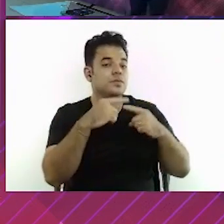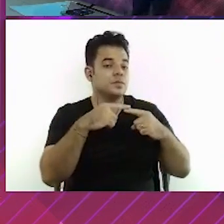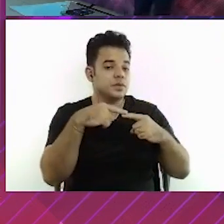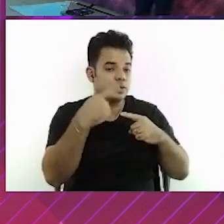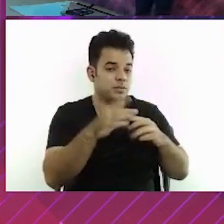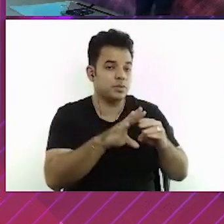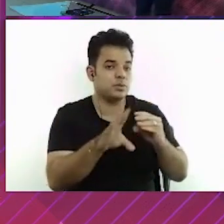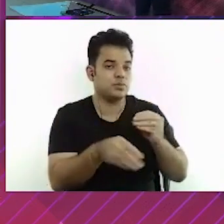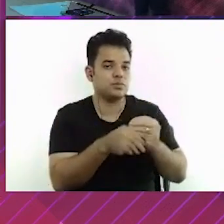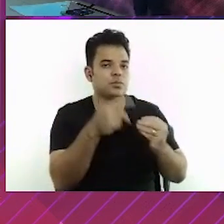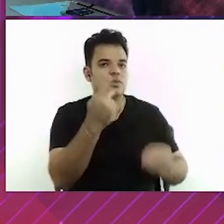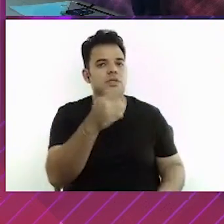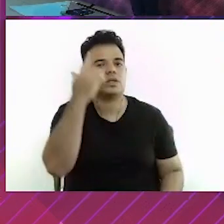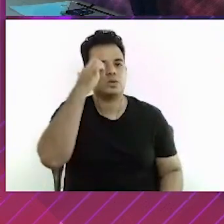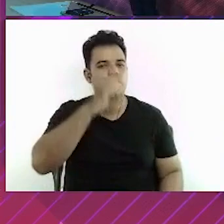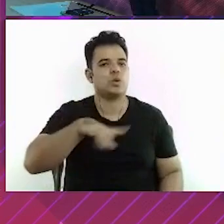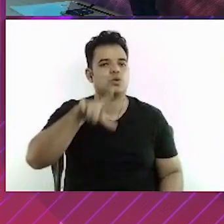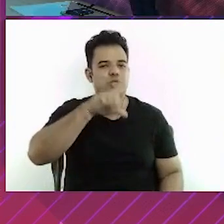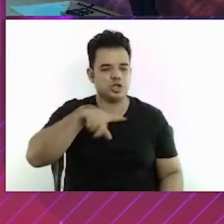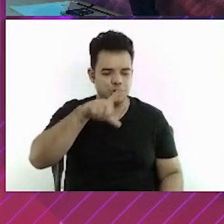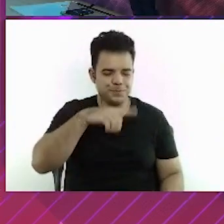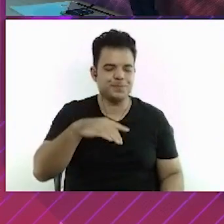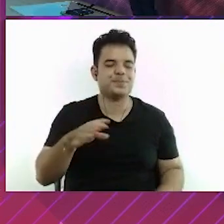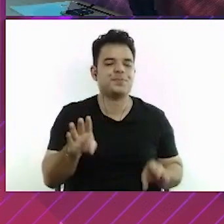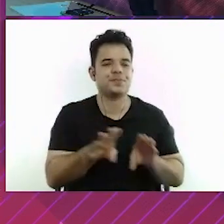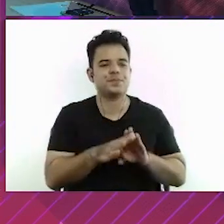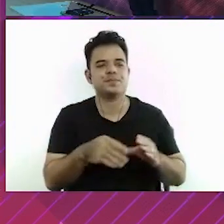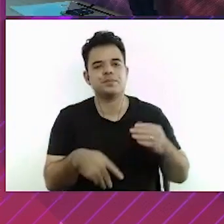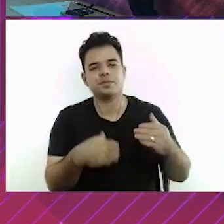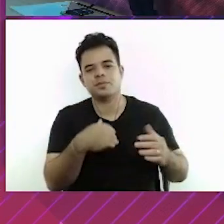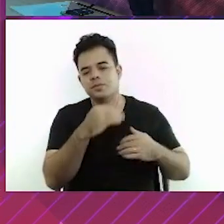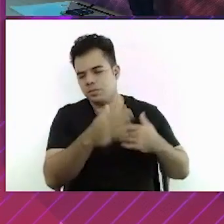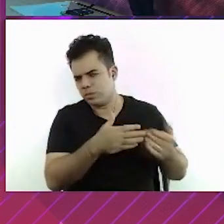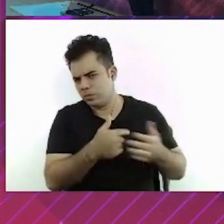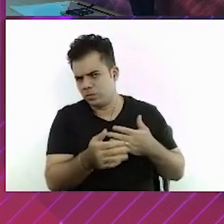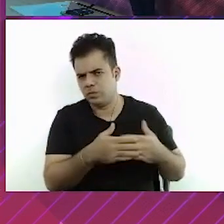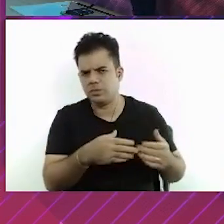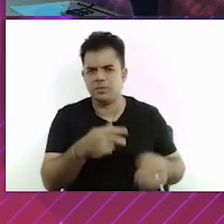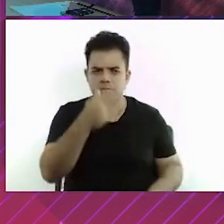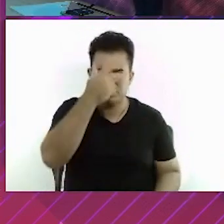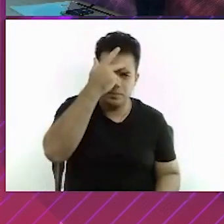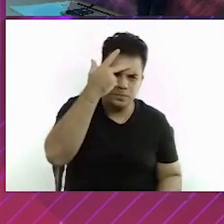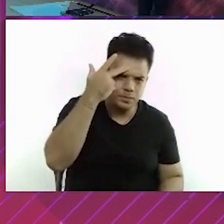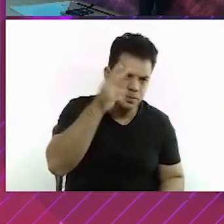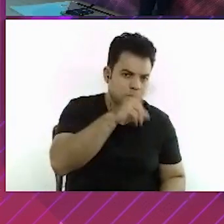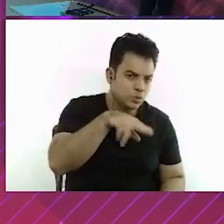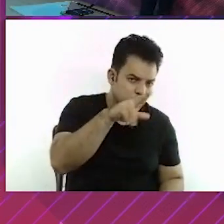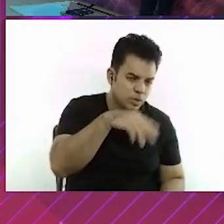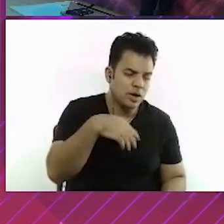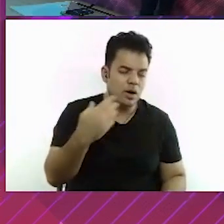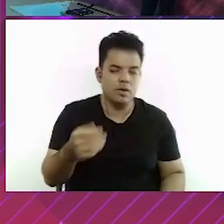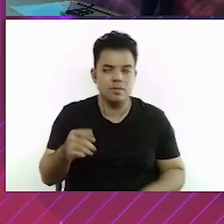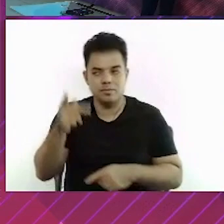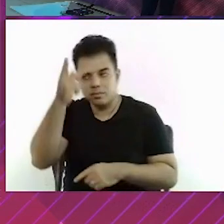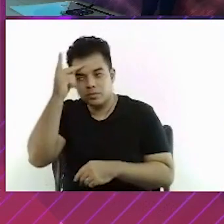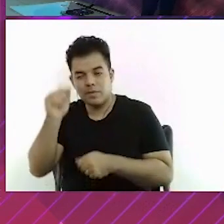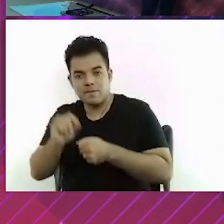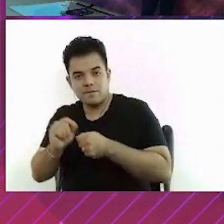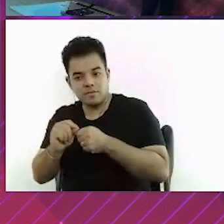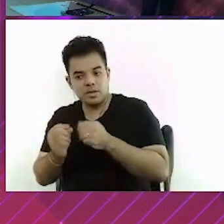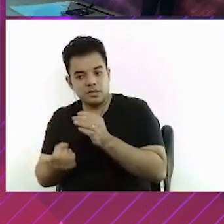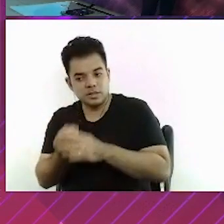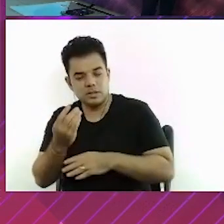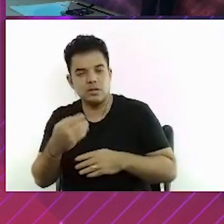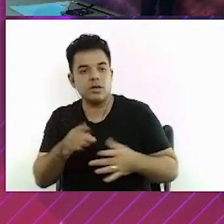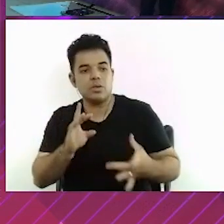lógica. Tanto para o produtor, para o produtor e o consumidor, existem uns conceitos de conexão. Efetivamente, você estabelece uma conexão